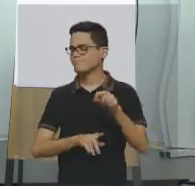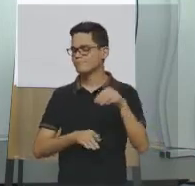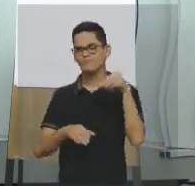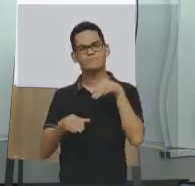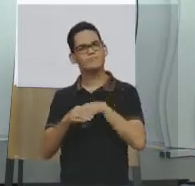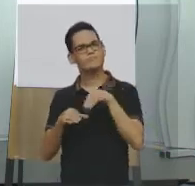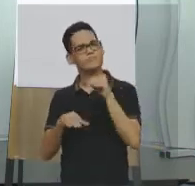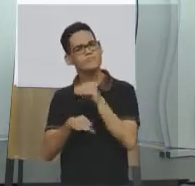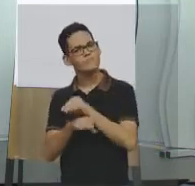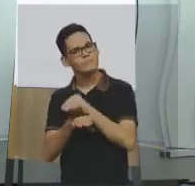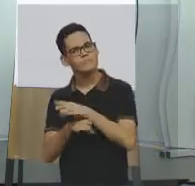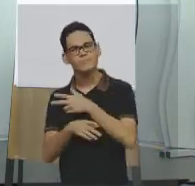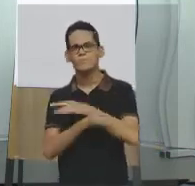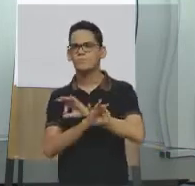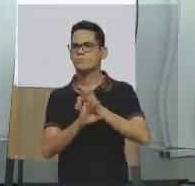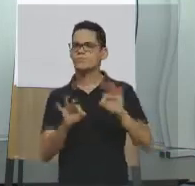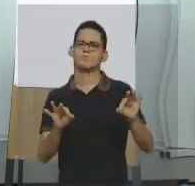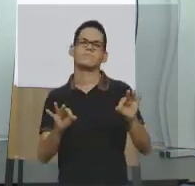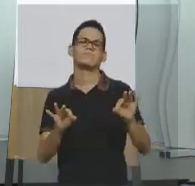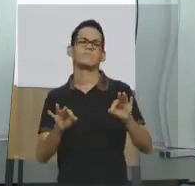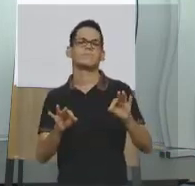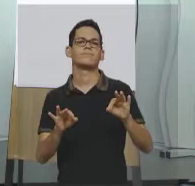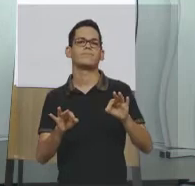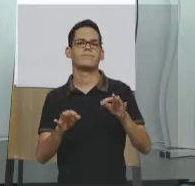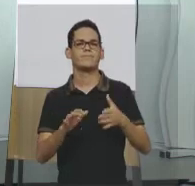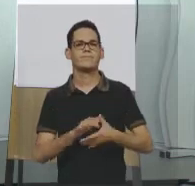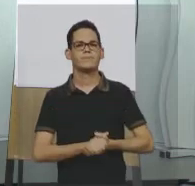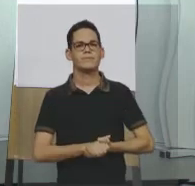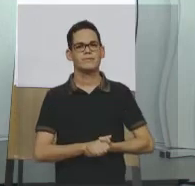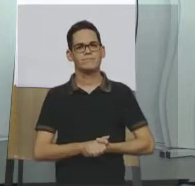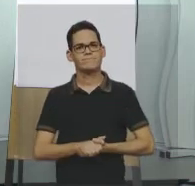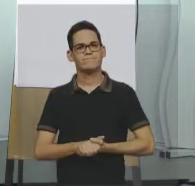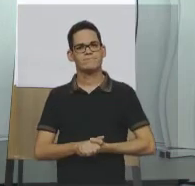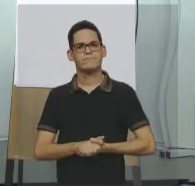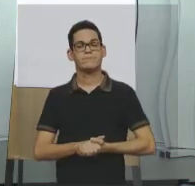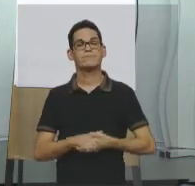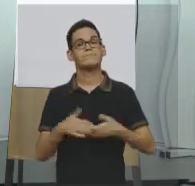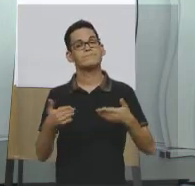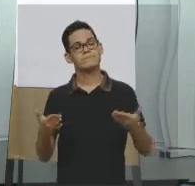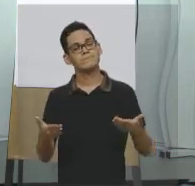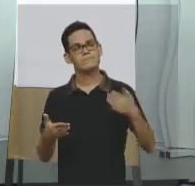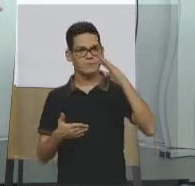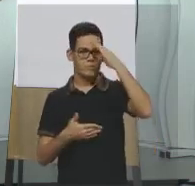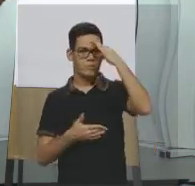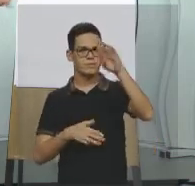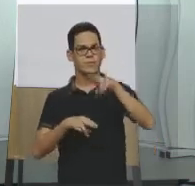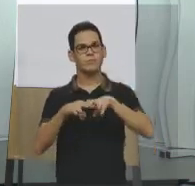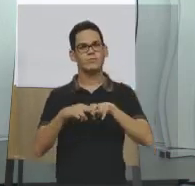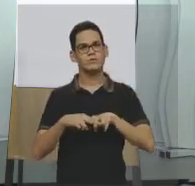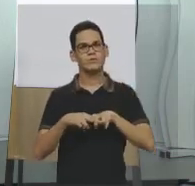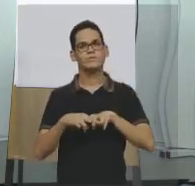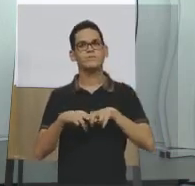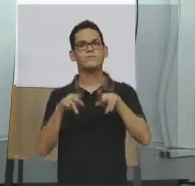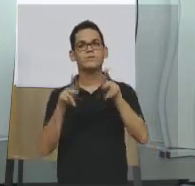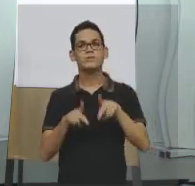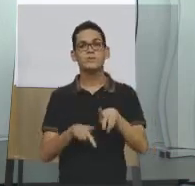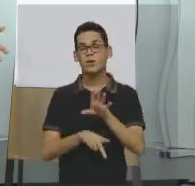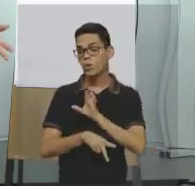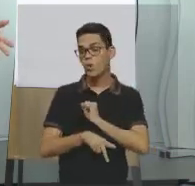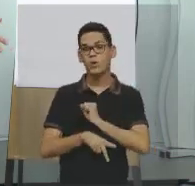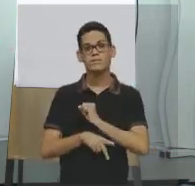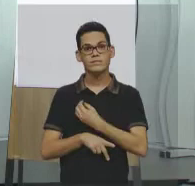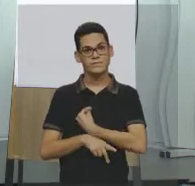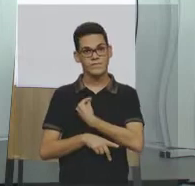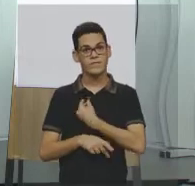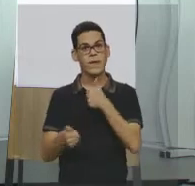consegue produzir muito bem os vegetais. Então, esse é um dos principais motivos que atraem pessoas para